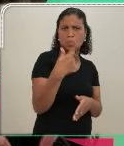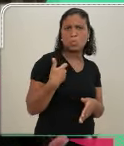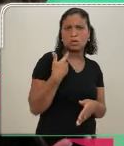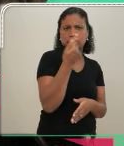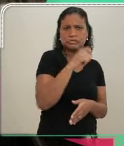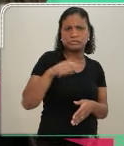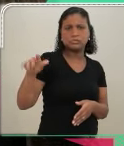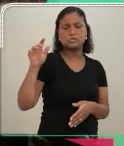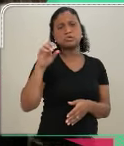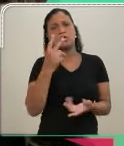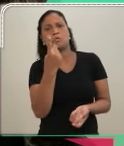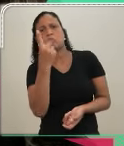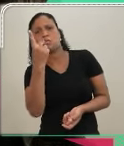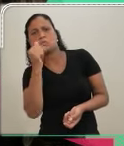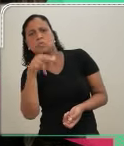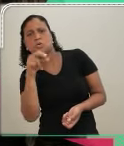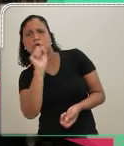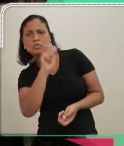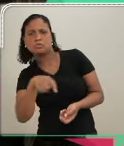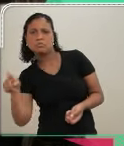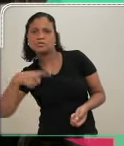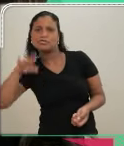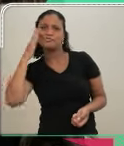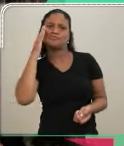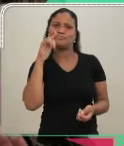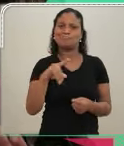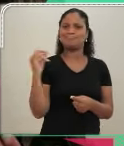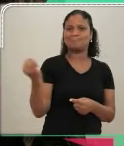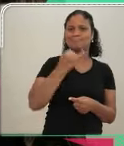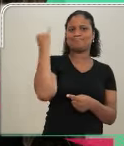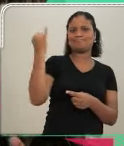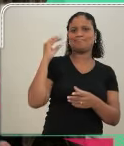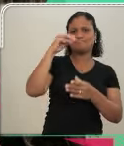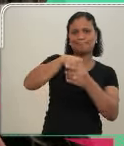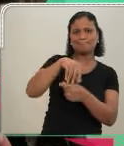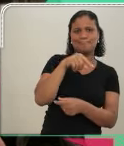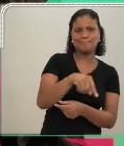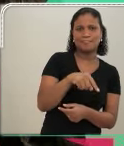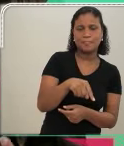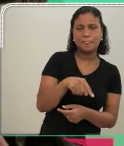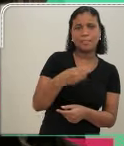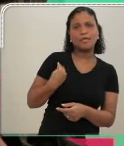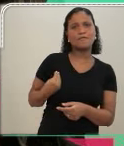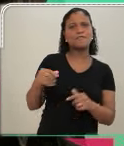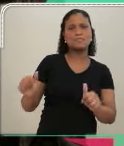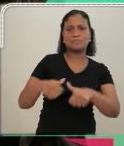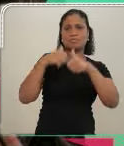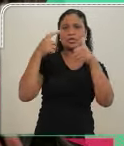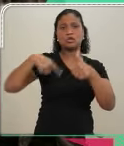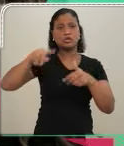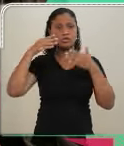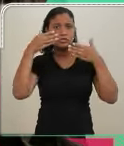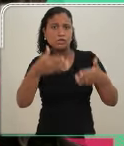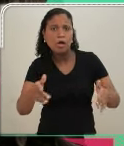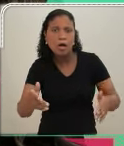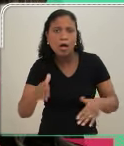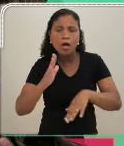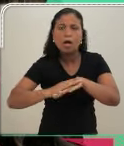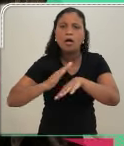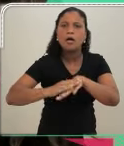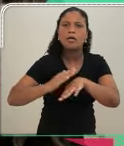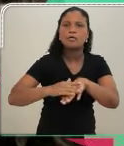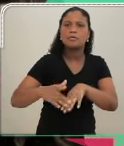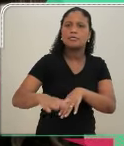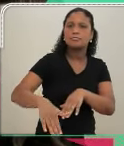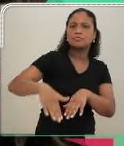isso é fundamental para que as intervenções terapêuticas surtam efeito, para que essa criança tenha uma qualidade de vida cada vez melhor, que ela